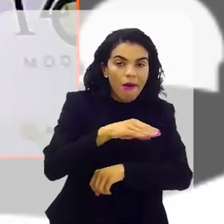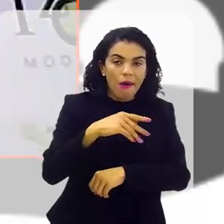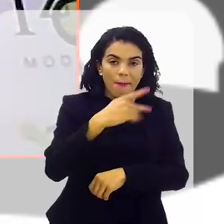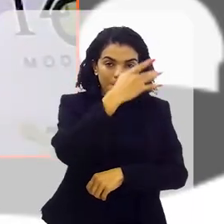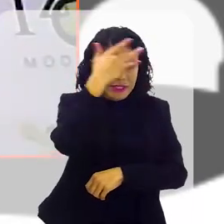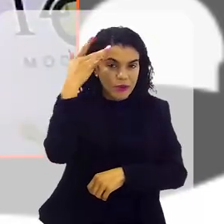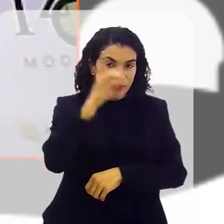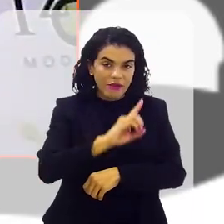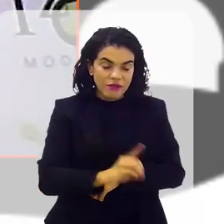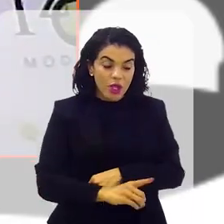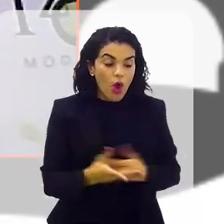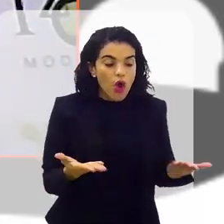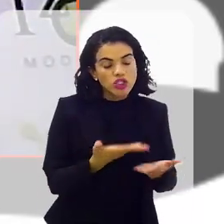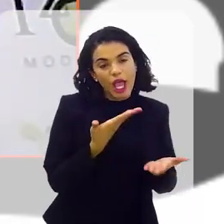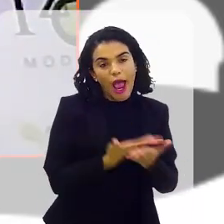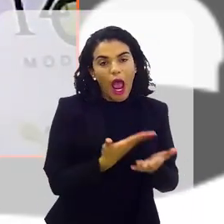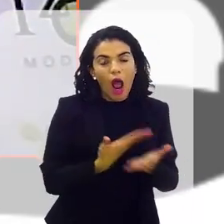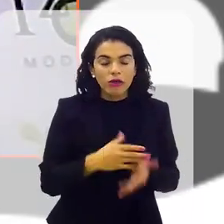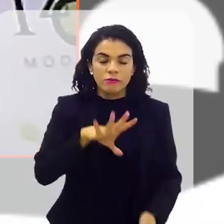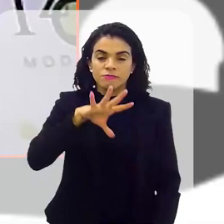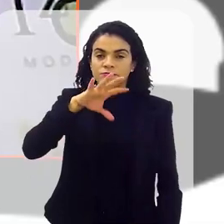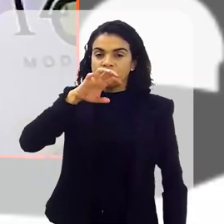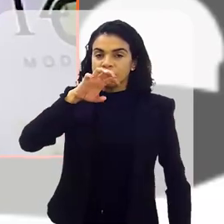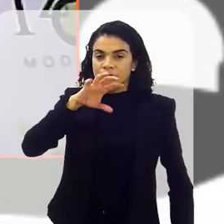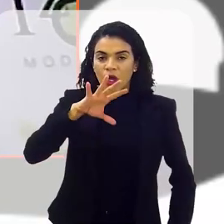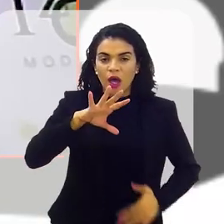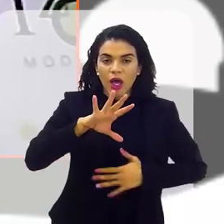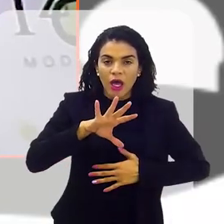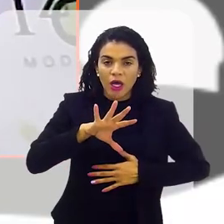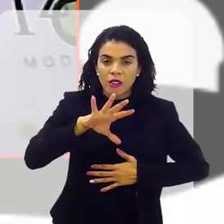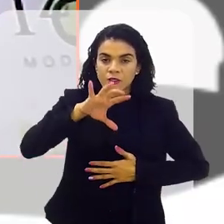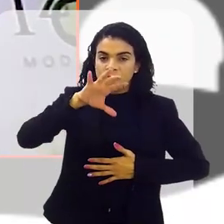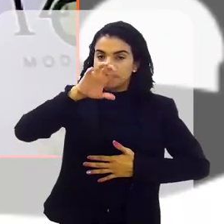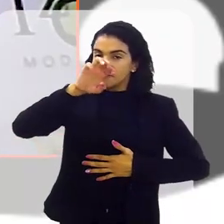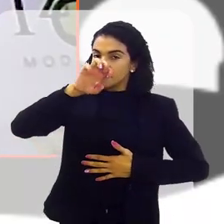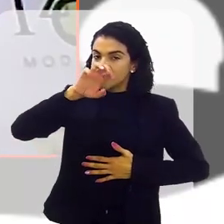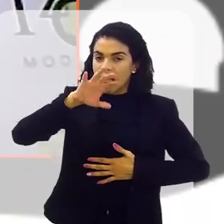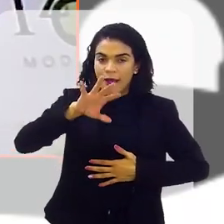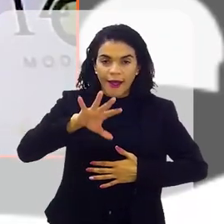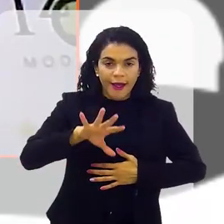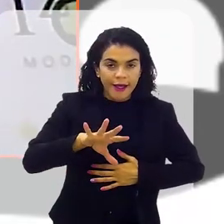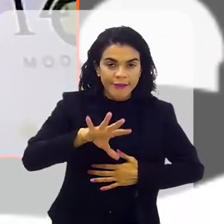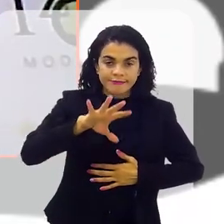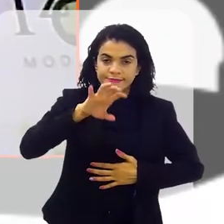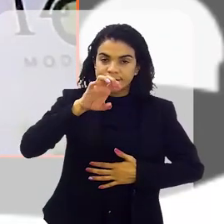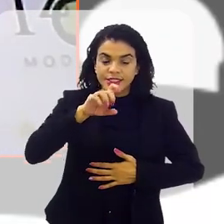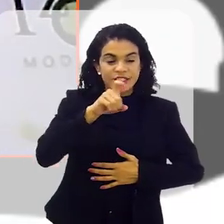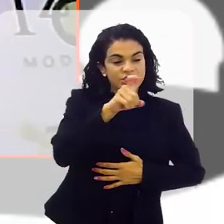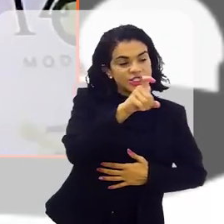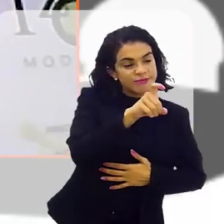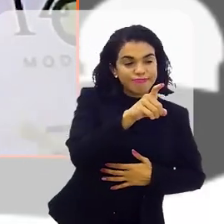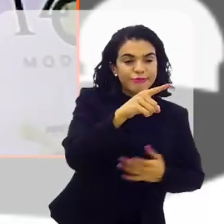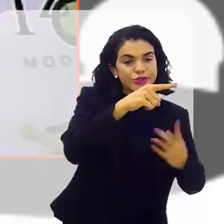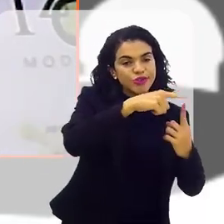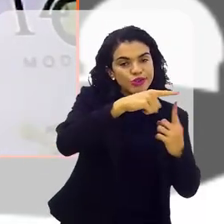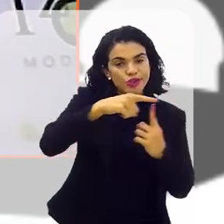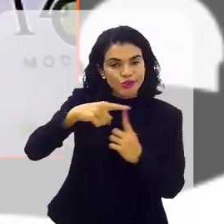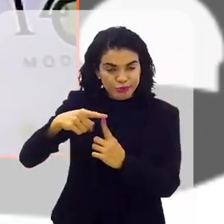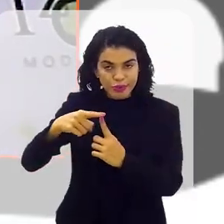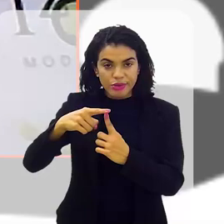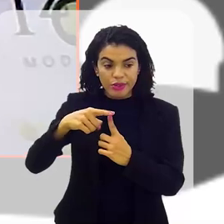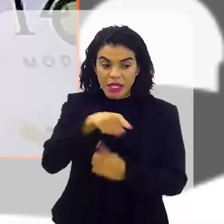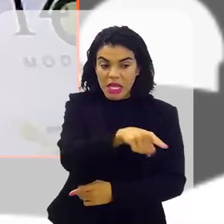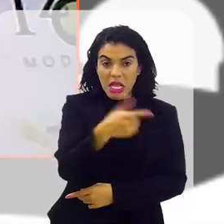Olha só nós vamos fazer uma aula hoje de respiração o exercício de respiração é xyz vamos fazer